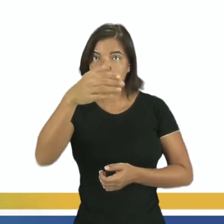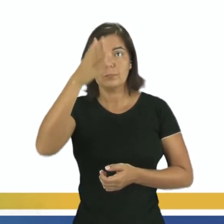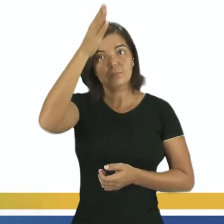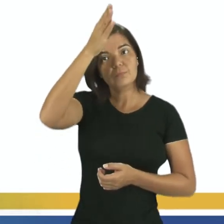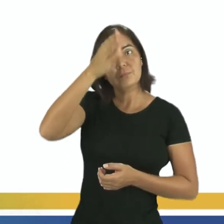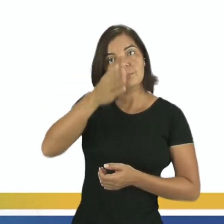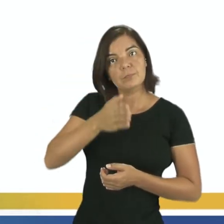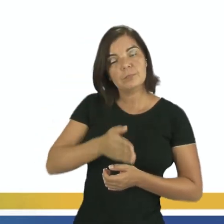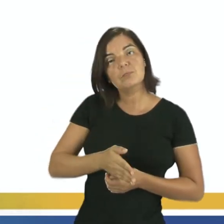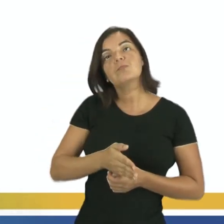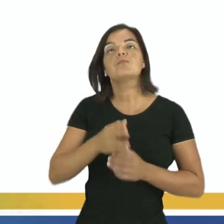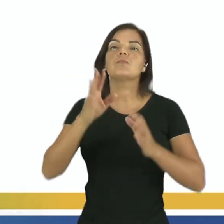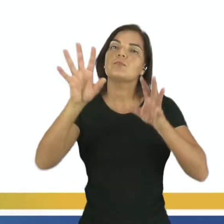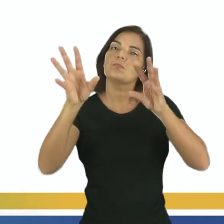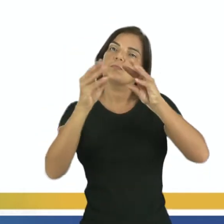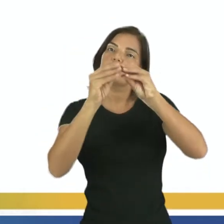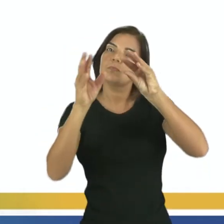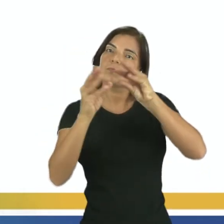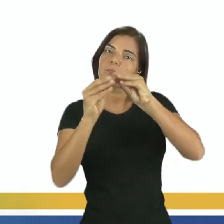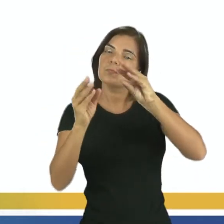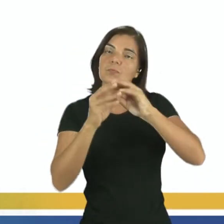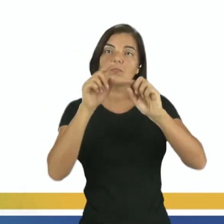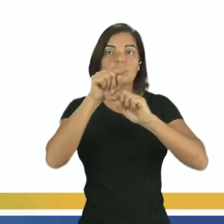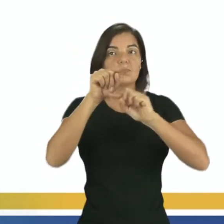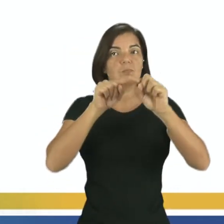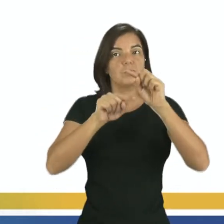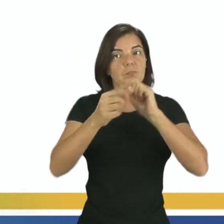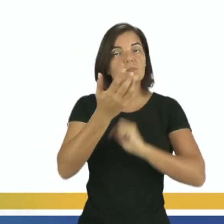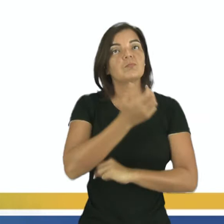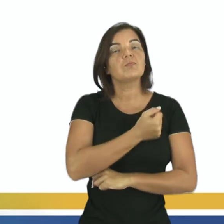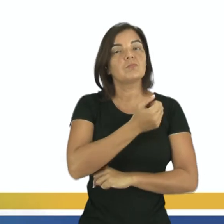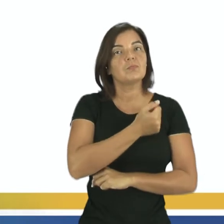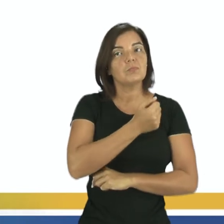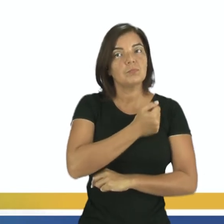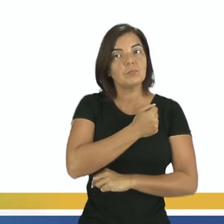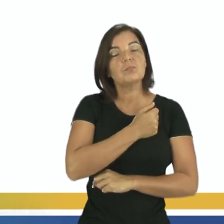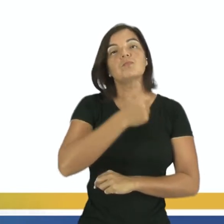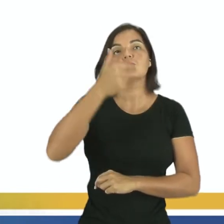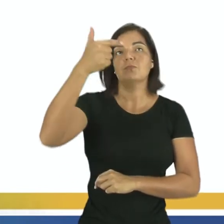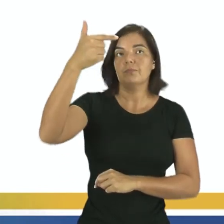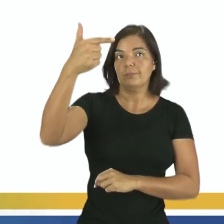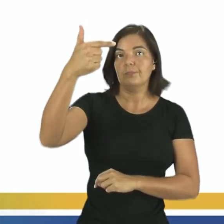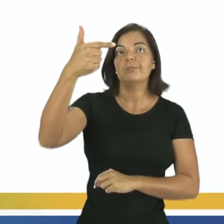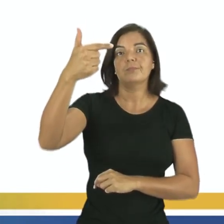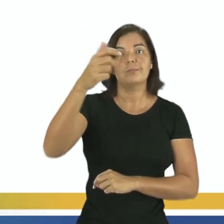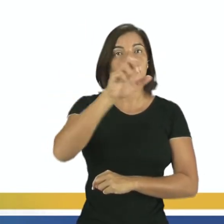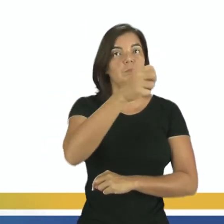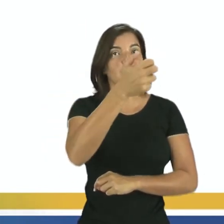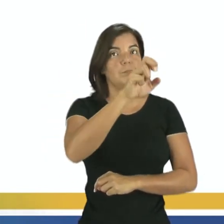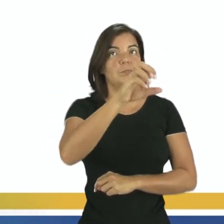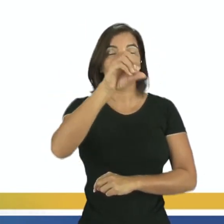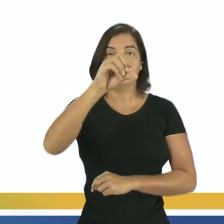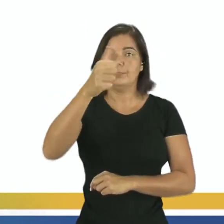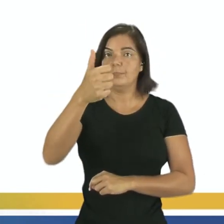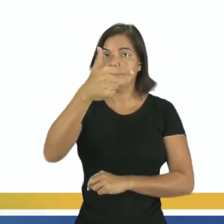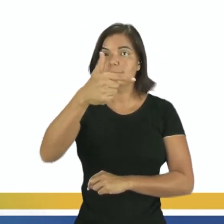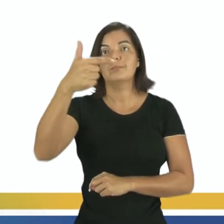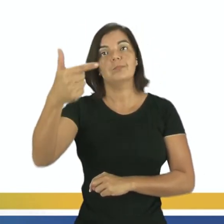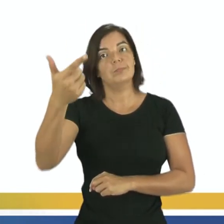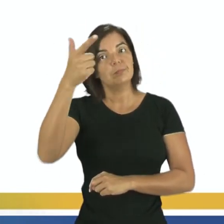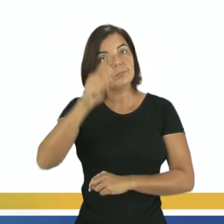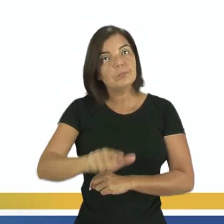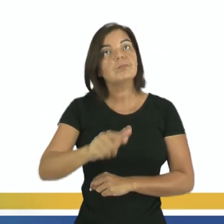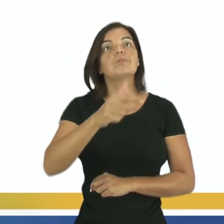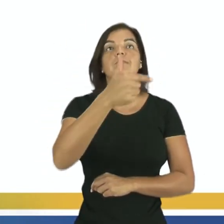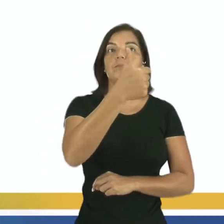barrinha, e sai fazendo sucessivas divisões por números primos. Então você coloca 2, aí fica 15, 9, 12, depois coloca 2 de